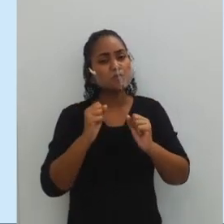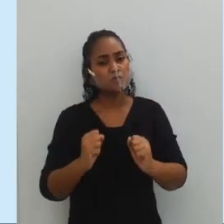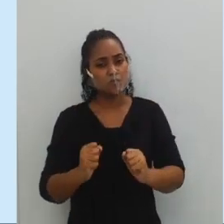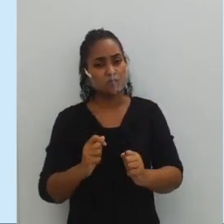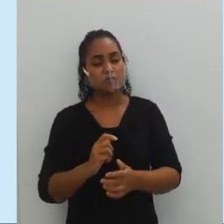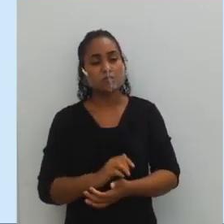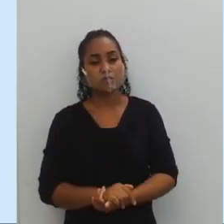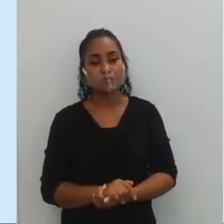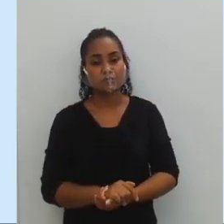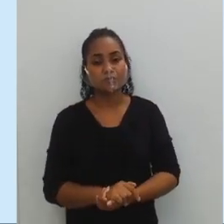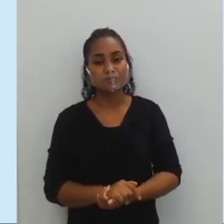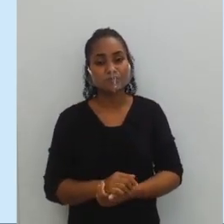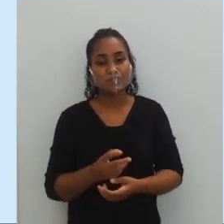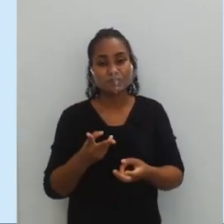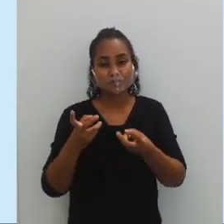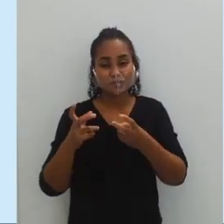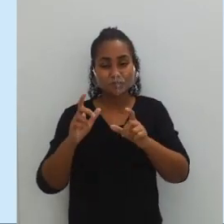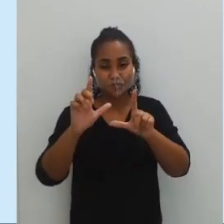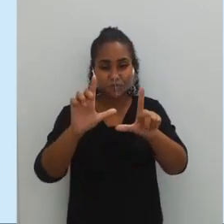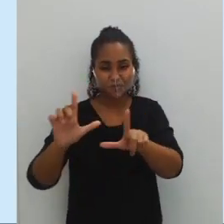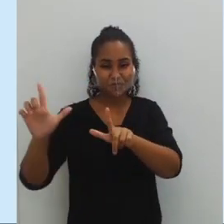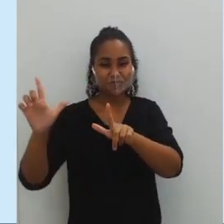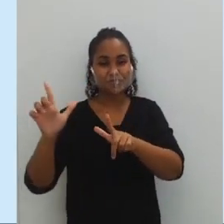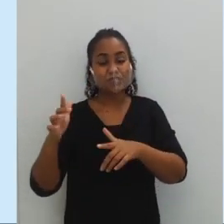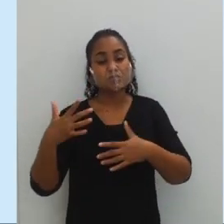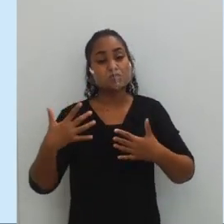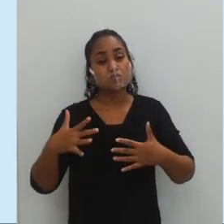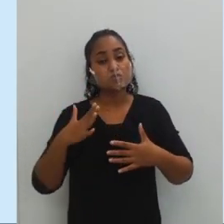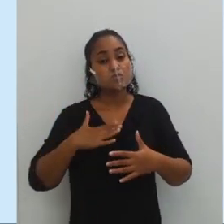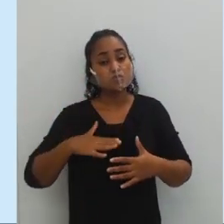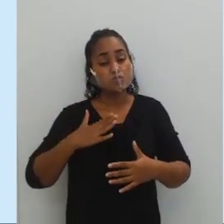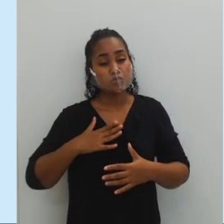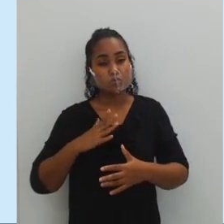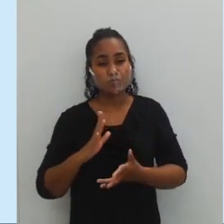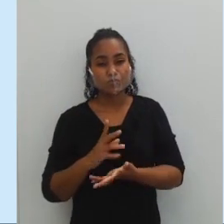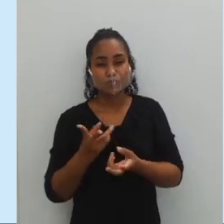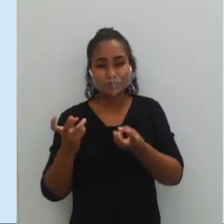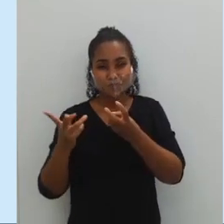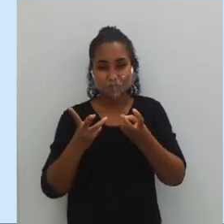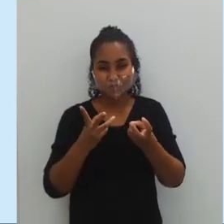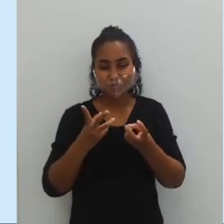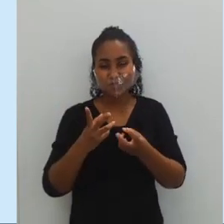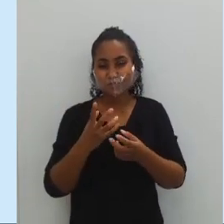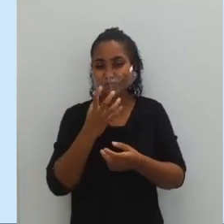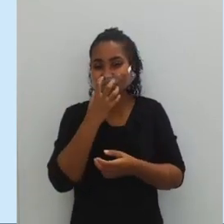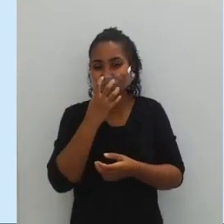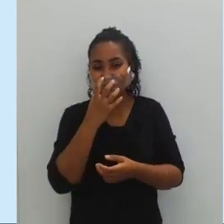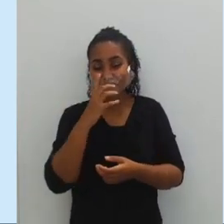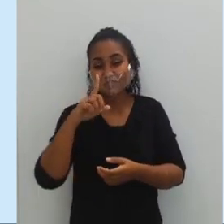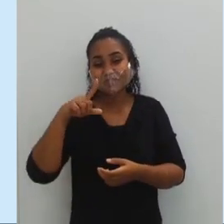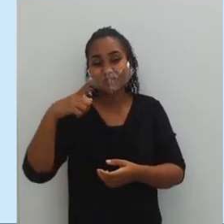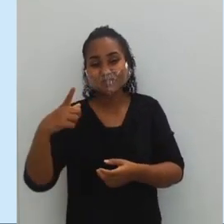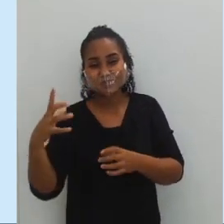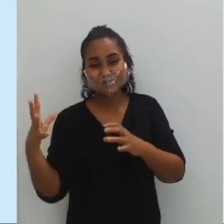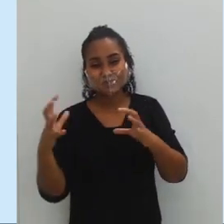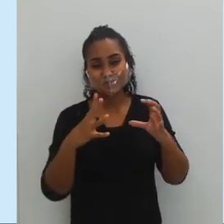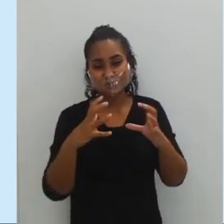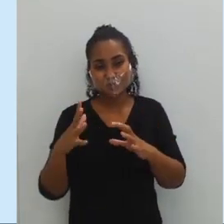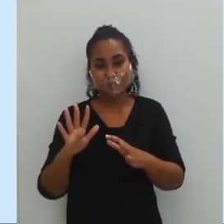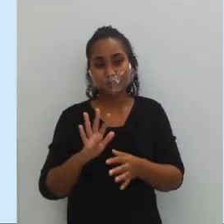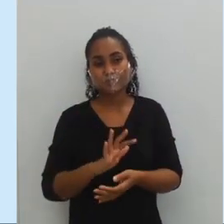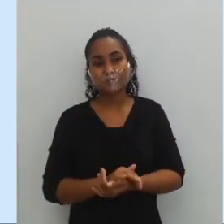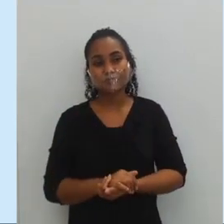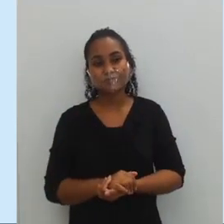por isso. Na próxima imagem é um pouquinho mais forte, tá? São justamente como esses cachorros ficam após